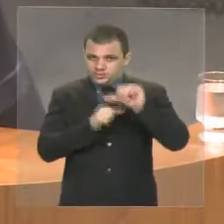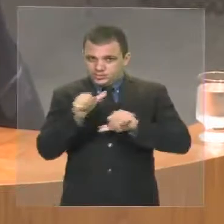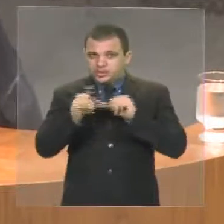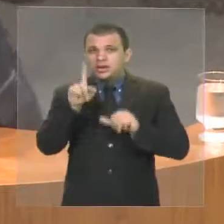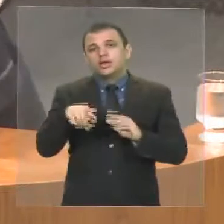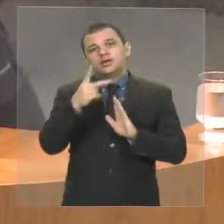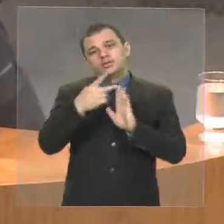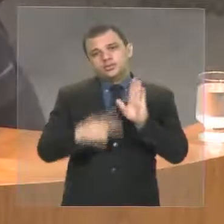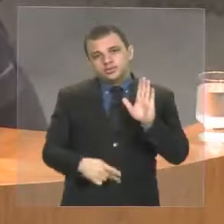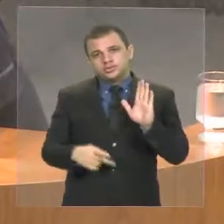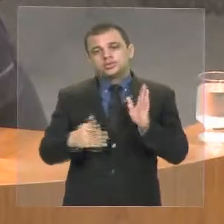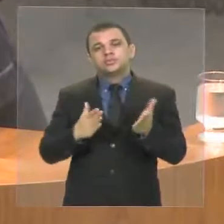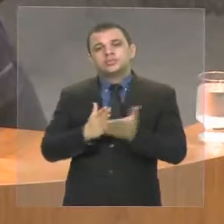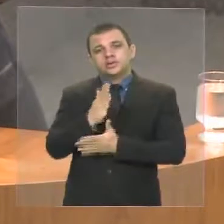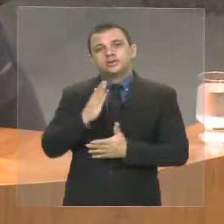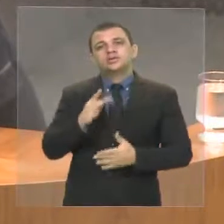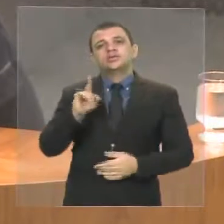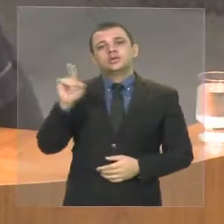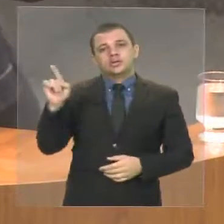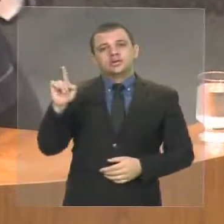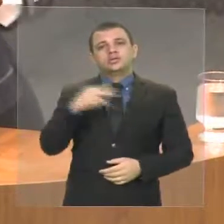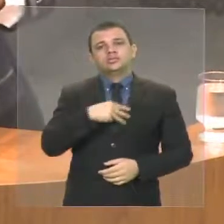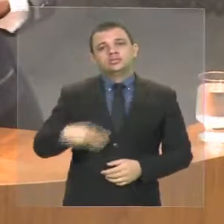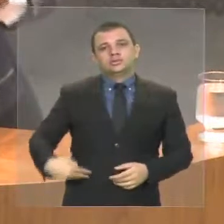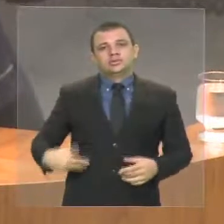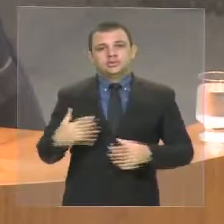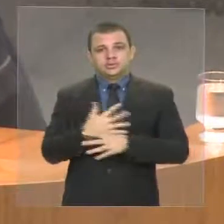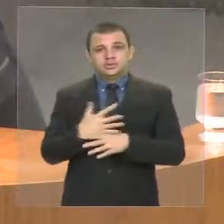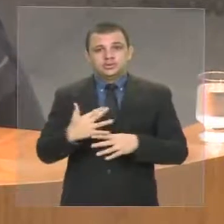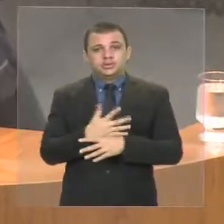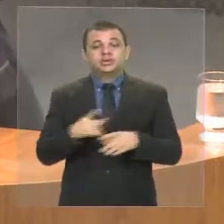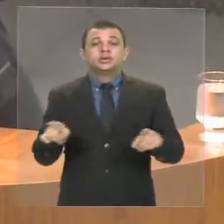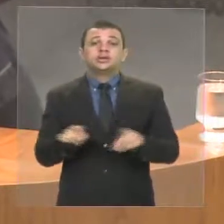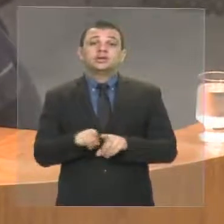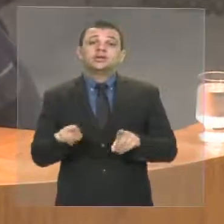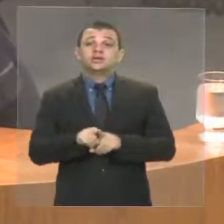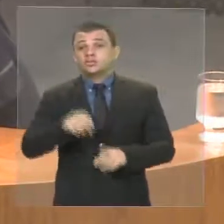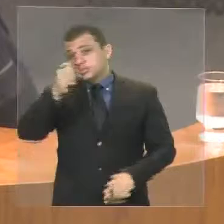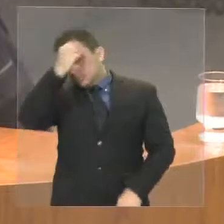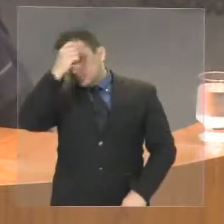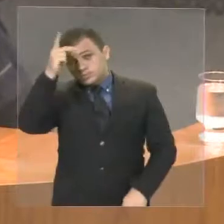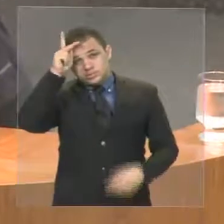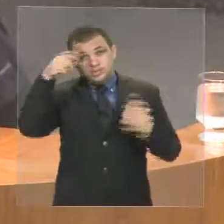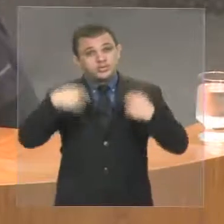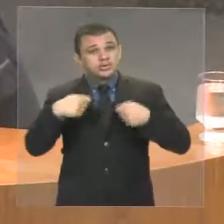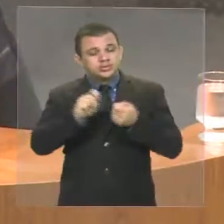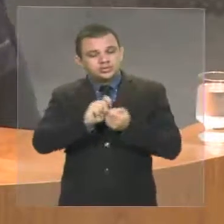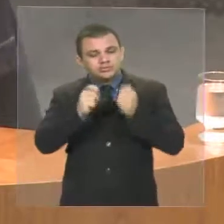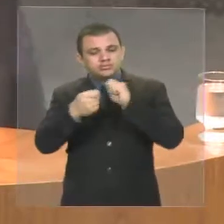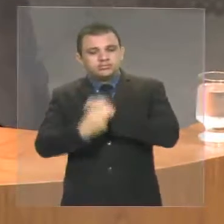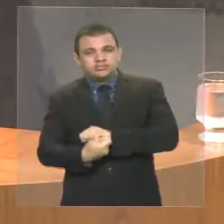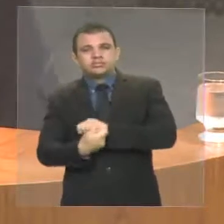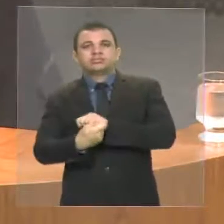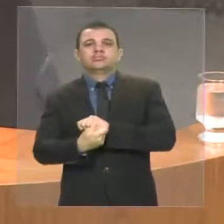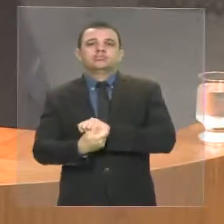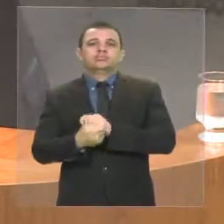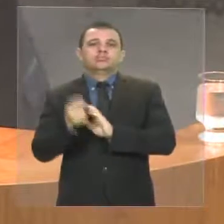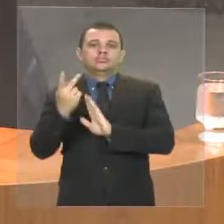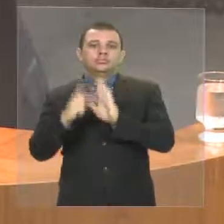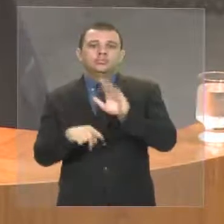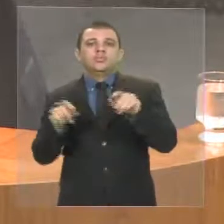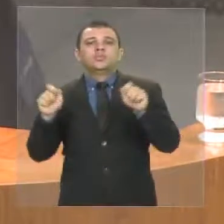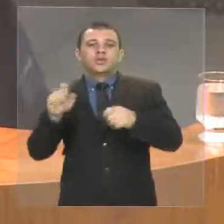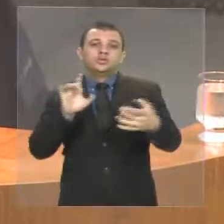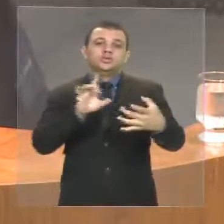que foi aprovado pelo Ministério das Cidades, e, inclusive, a Prefeitura teve que adaptar seu projeto para interligar com esse